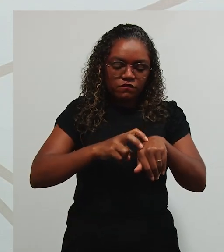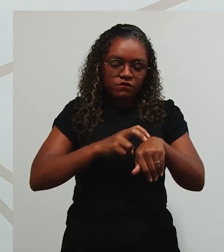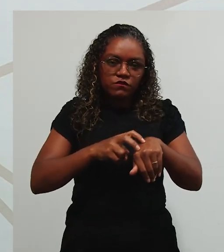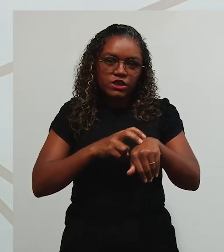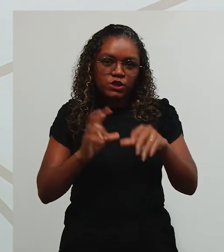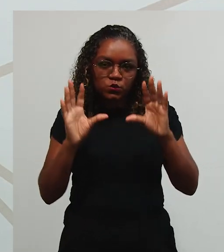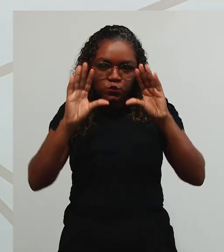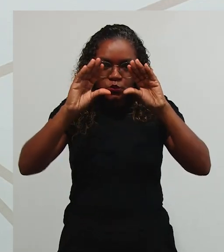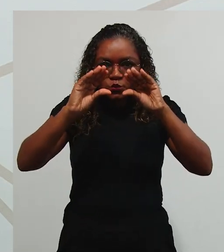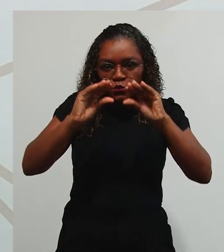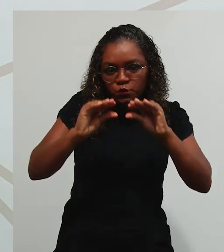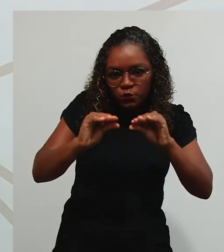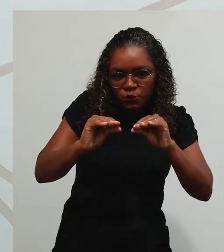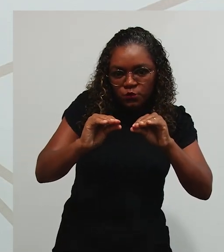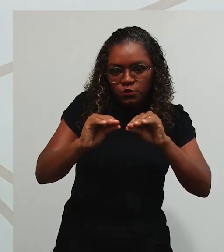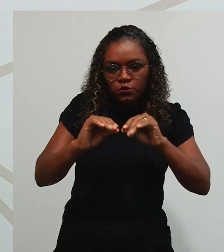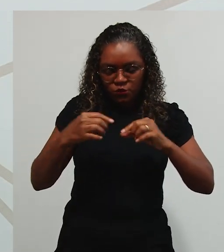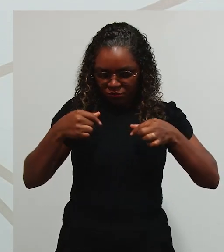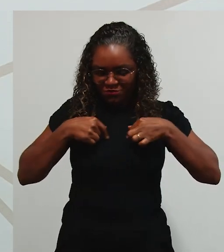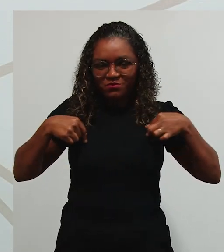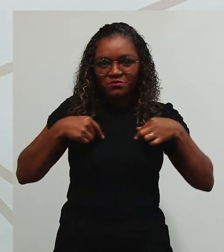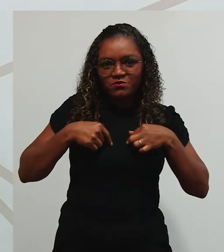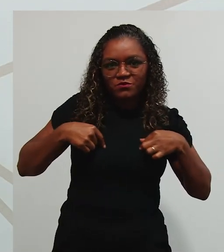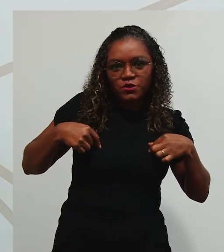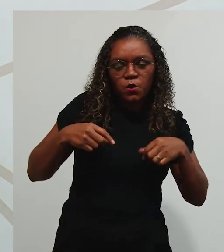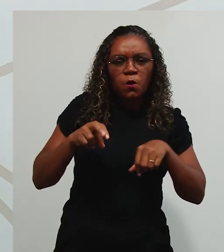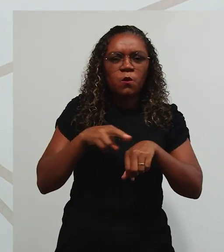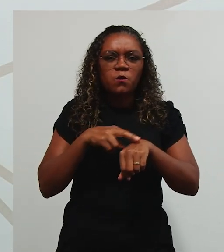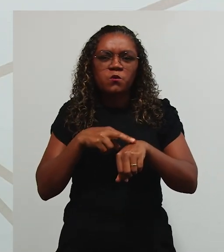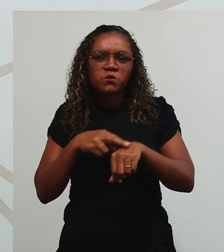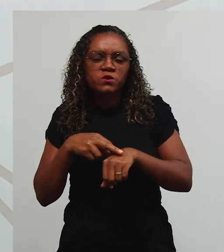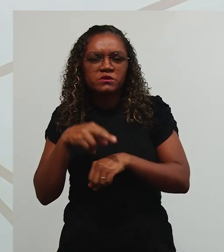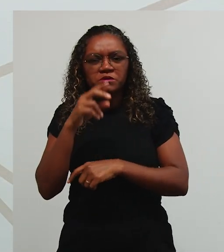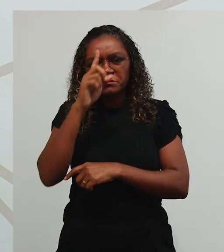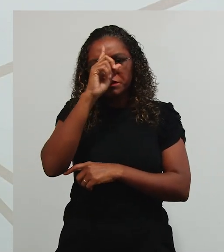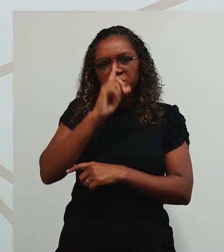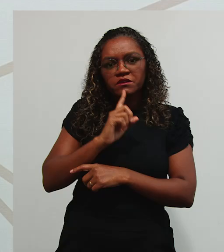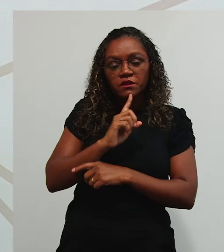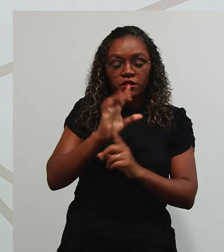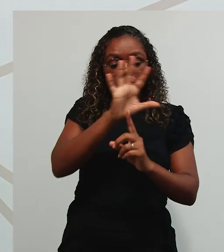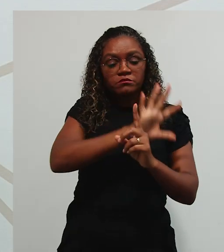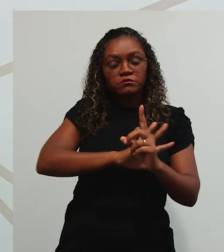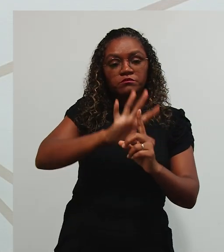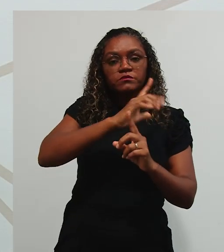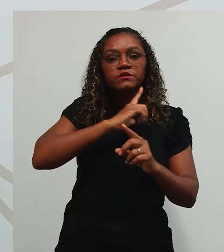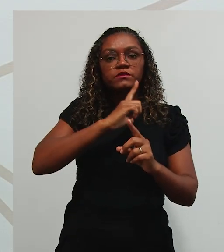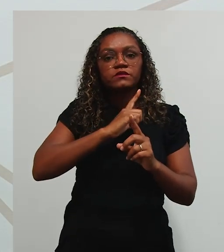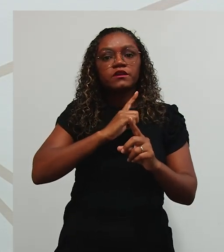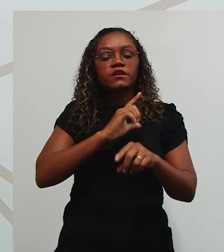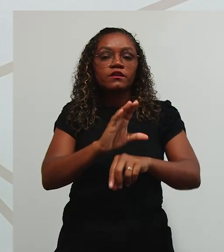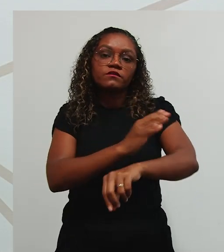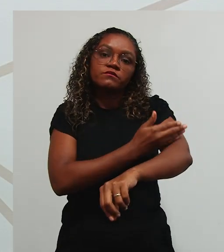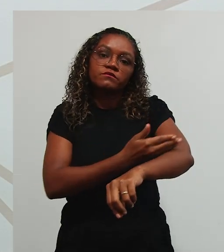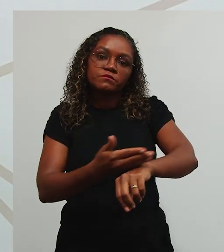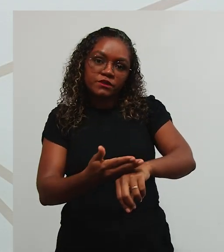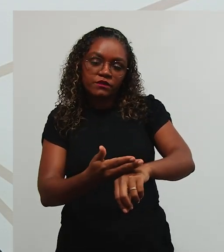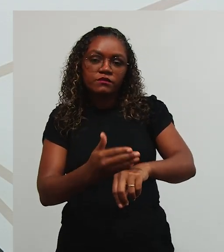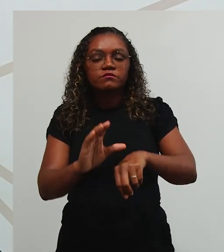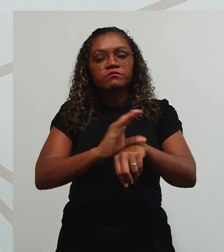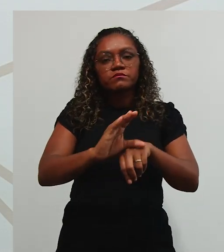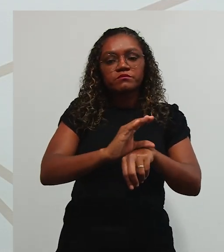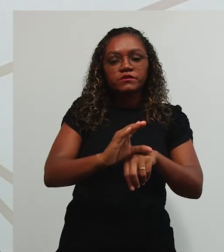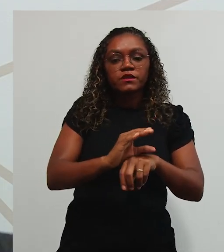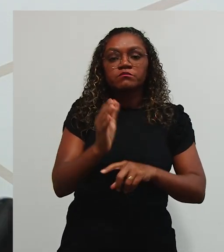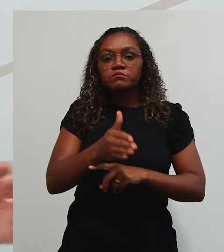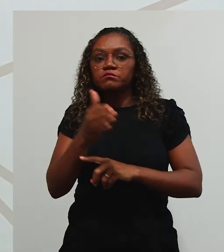linhas roxa, amarela, laranja. Ao fundo está a plotagem dos estúdios em tons verdes, cinza e branco. À